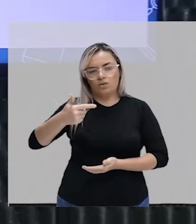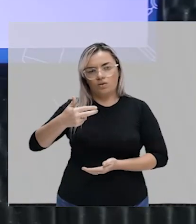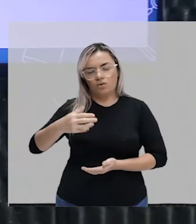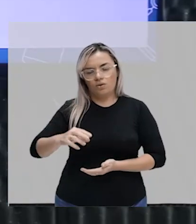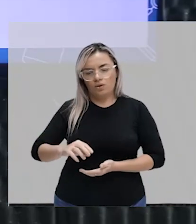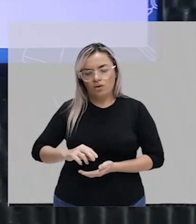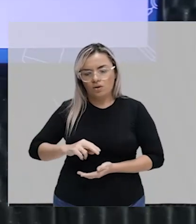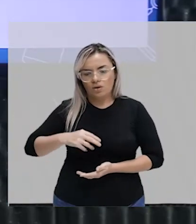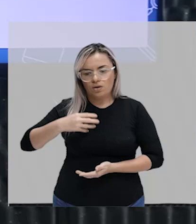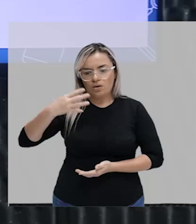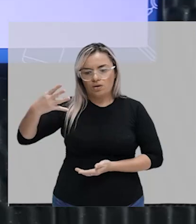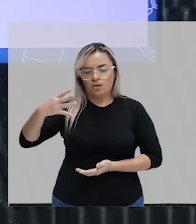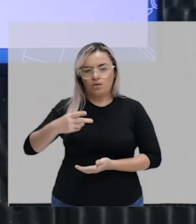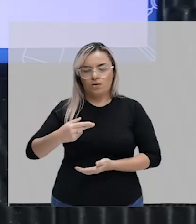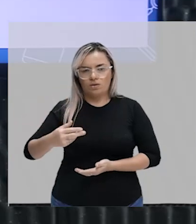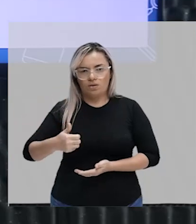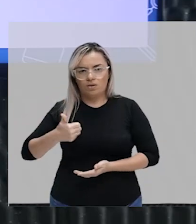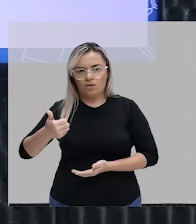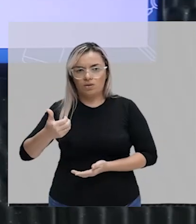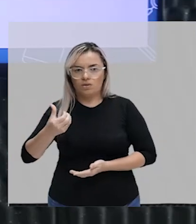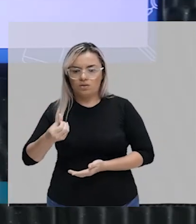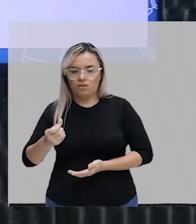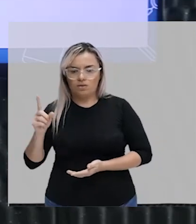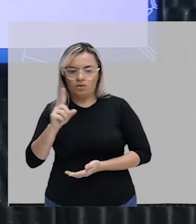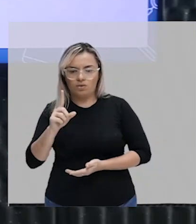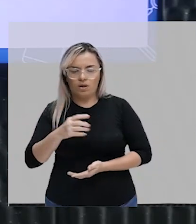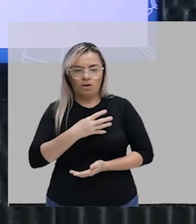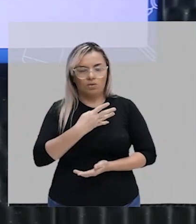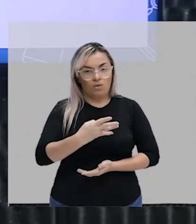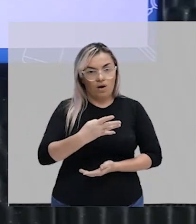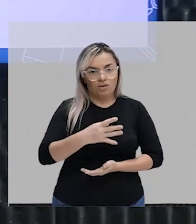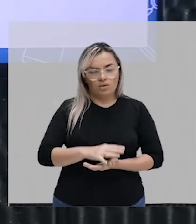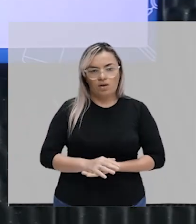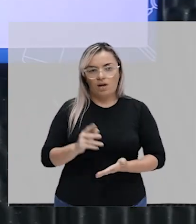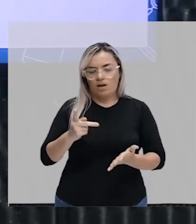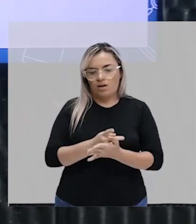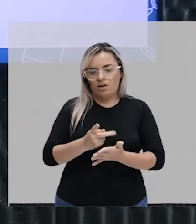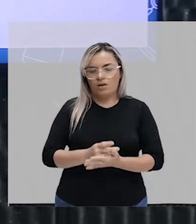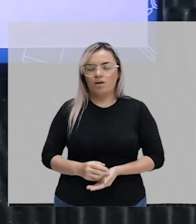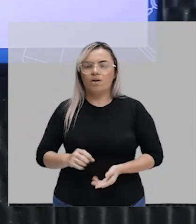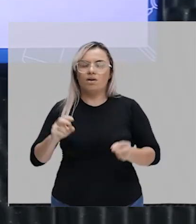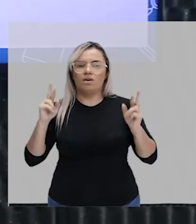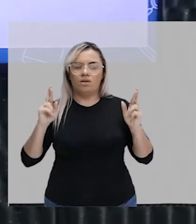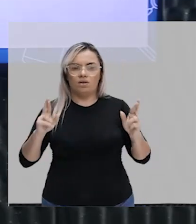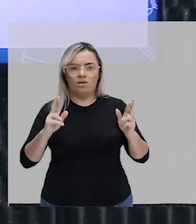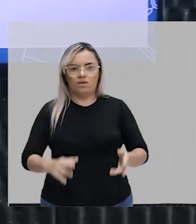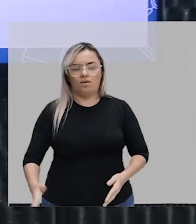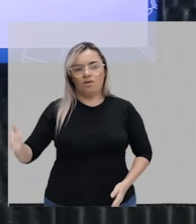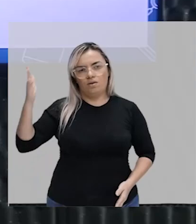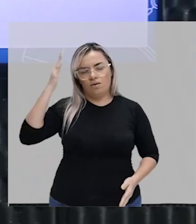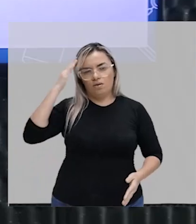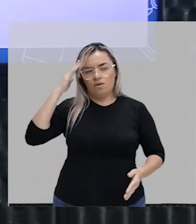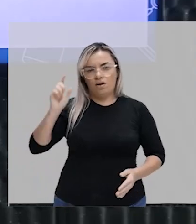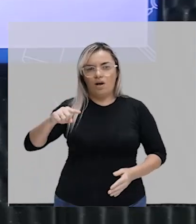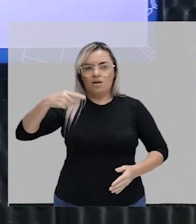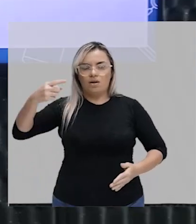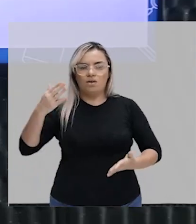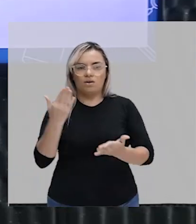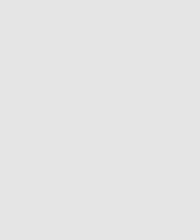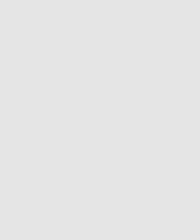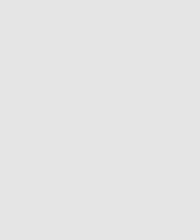dá 4, e sim 16. Espero que você tenha compreendido, tá? Até a próxima aula, um beijão para vocês. Tchau, tchau.